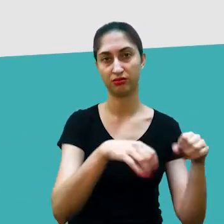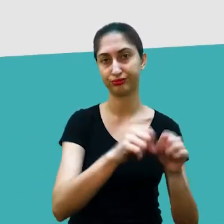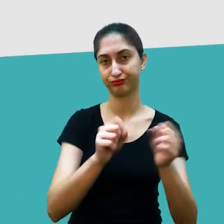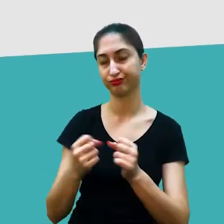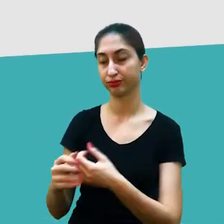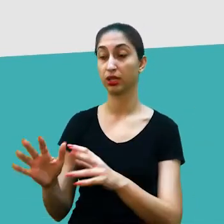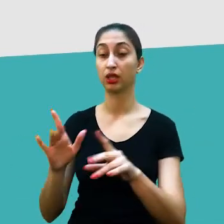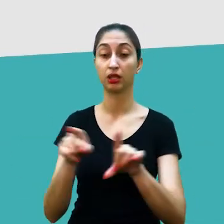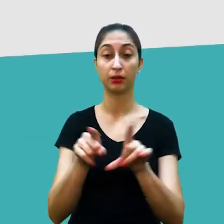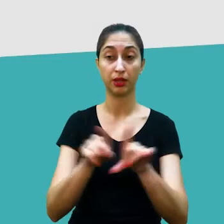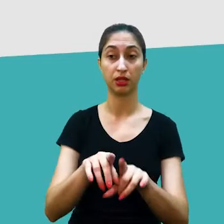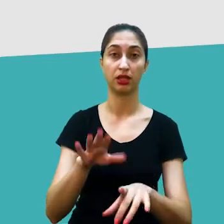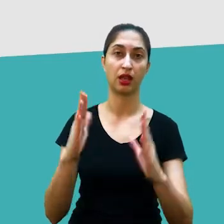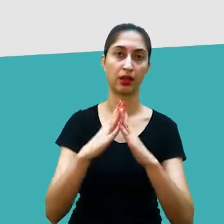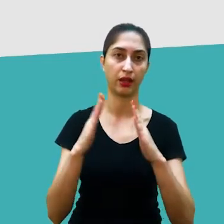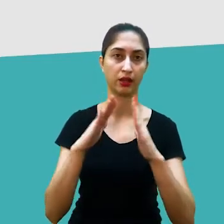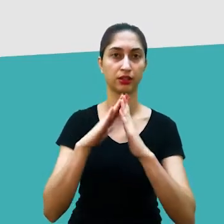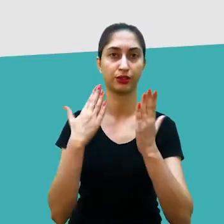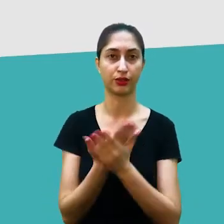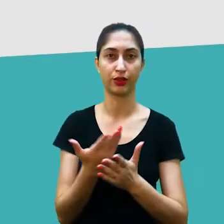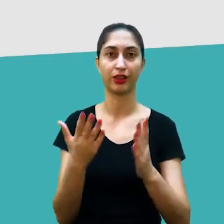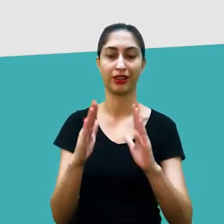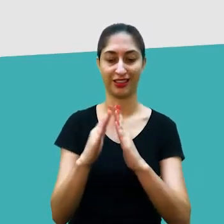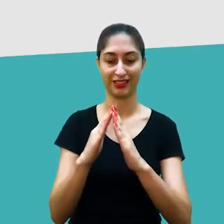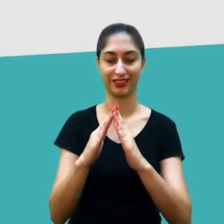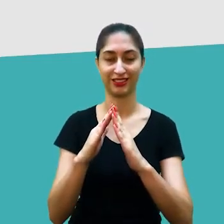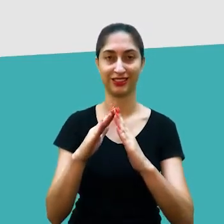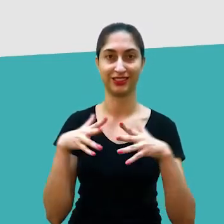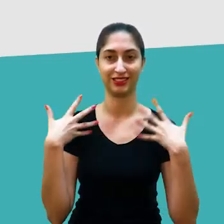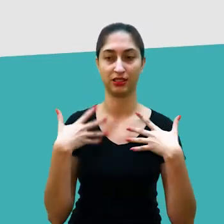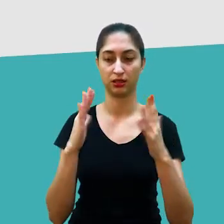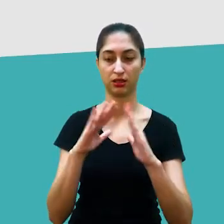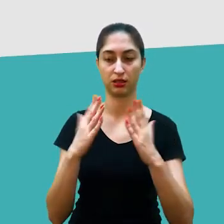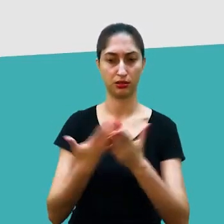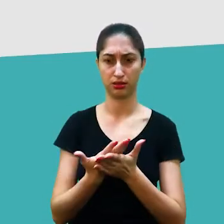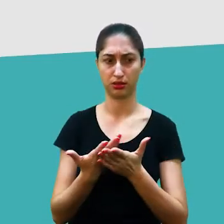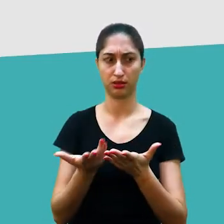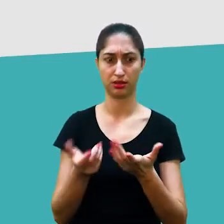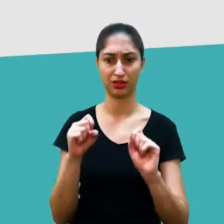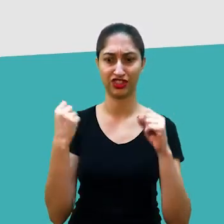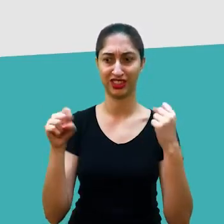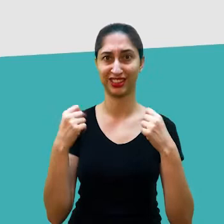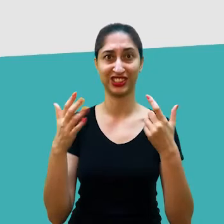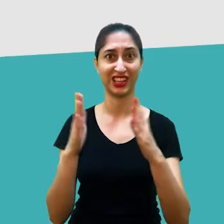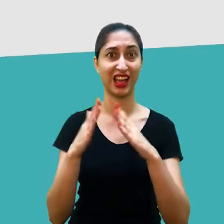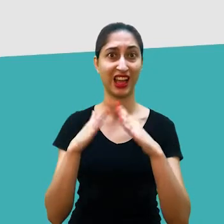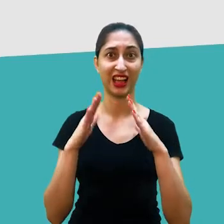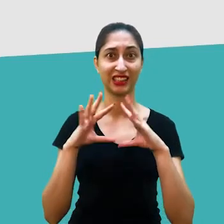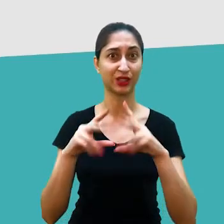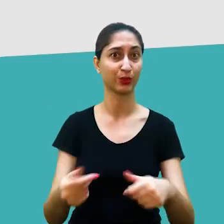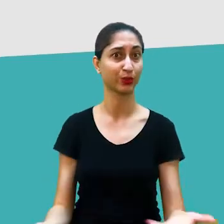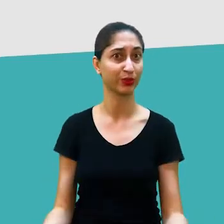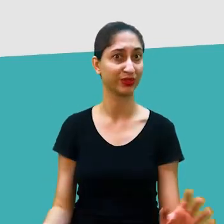nas nossas vidas. A casa virou uma escola, a casa virou entretenimento, a casa virou o clube de ginástica, a casa virou